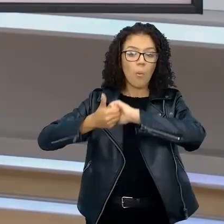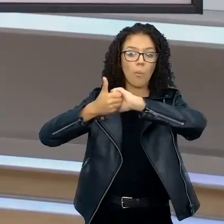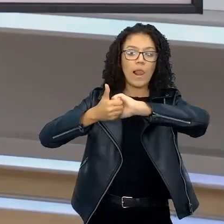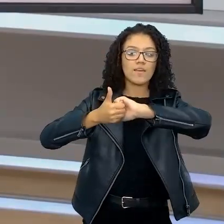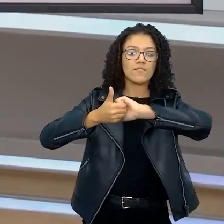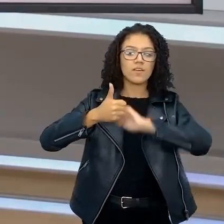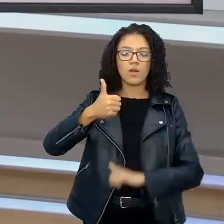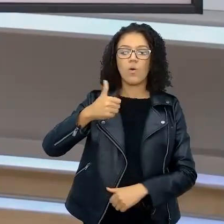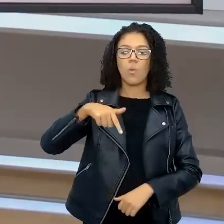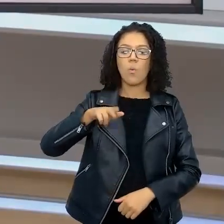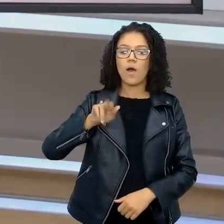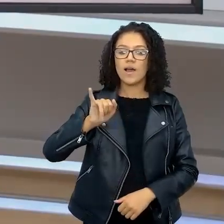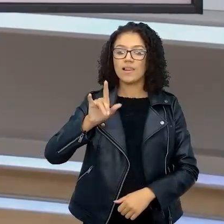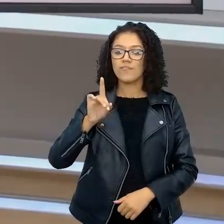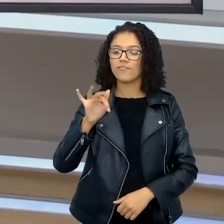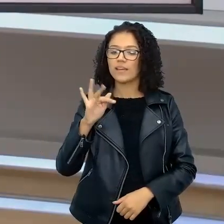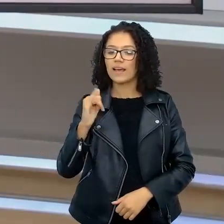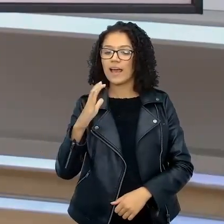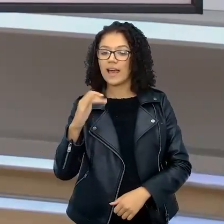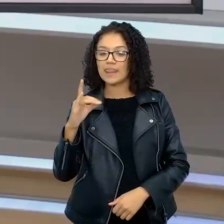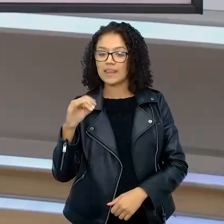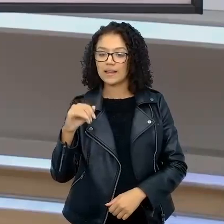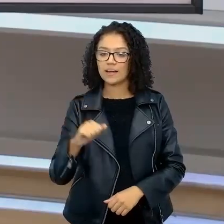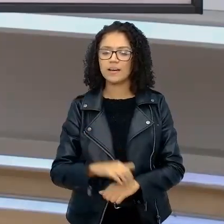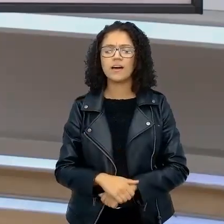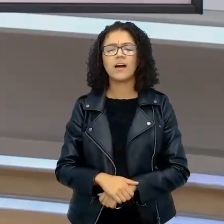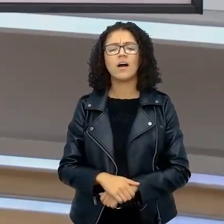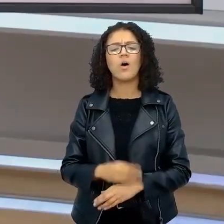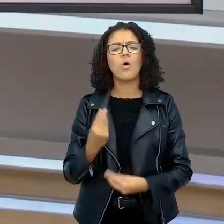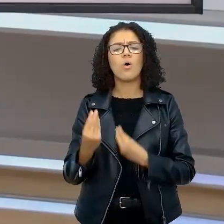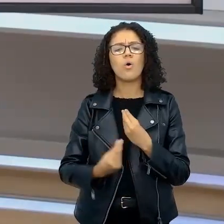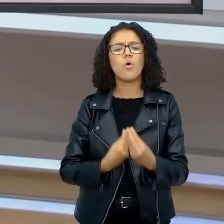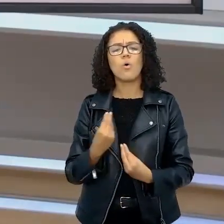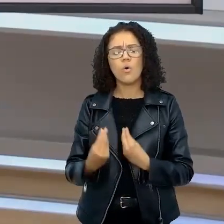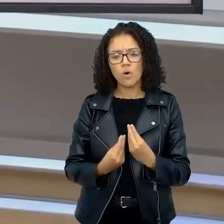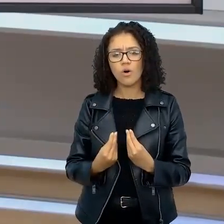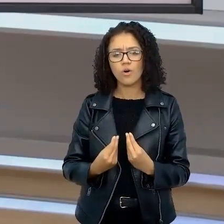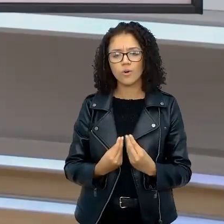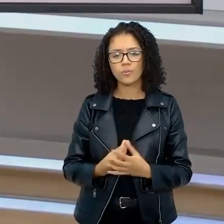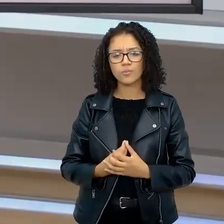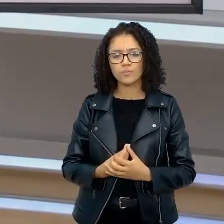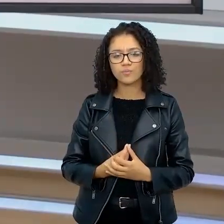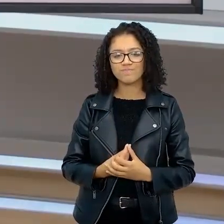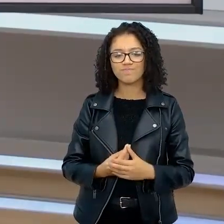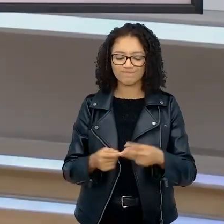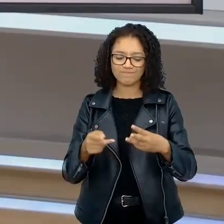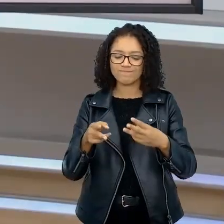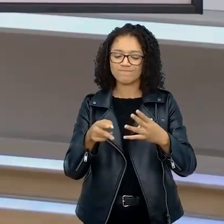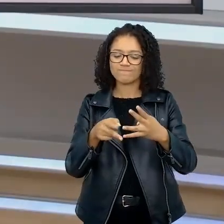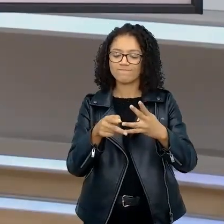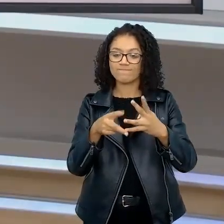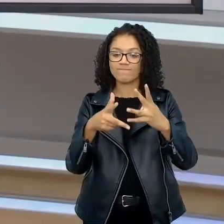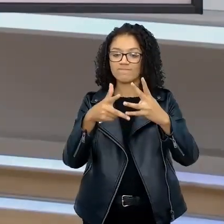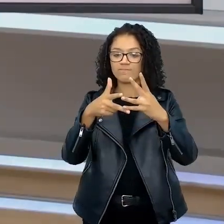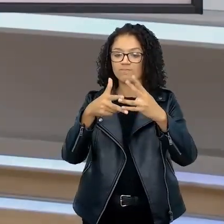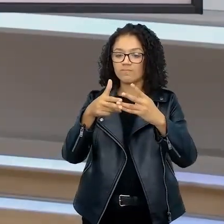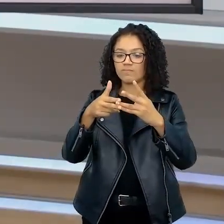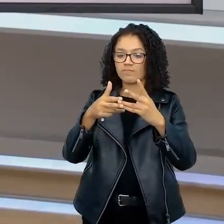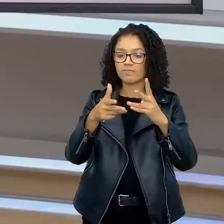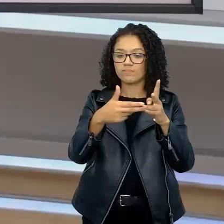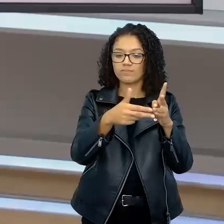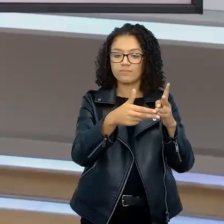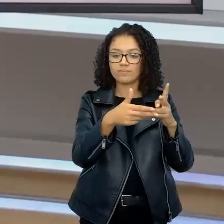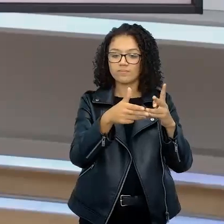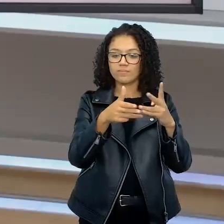E quem faz essa escuta qualificada? É por meio da implementação dessa lei dentro dos territórios e dentro